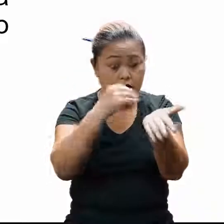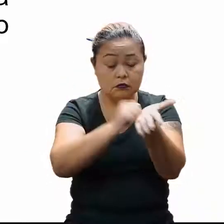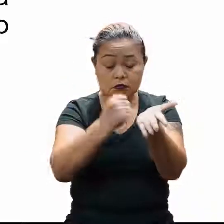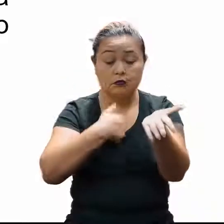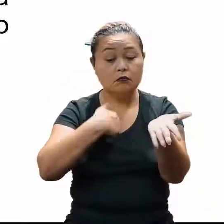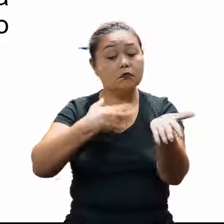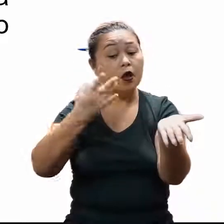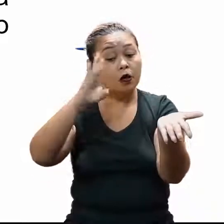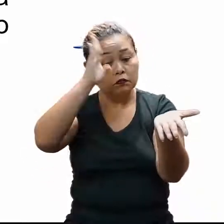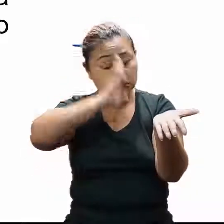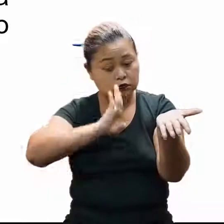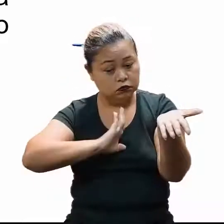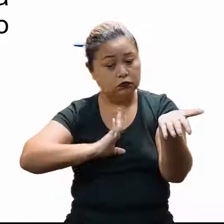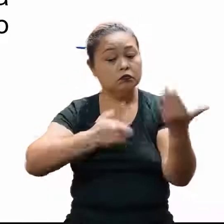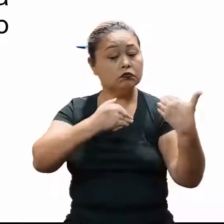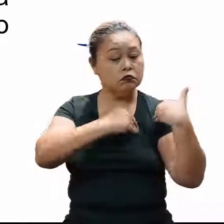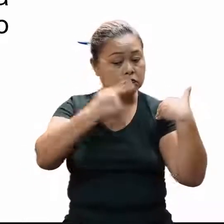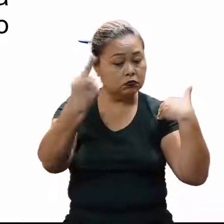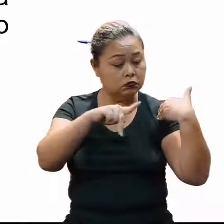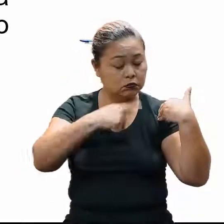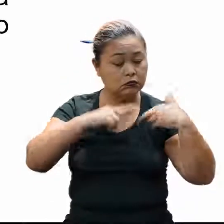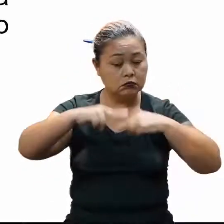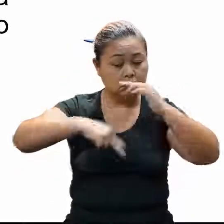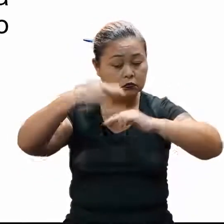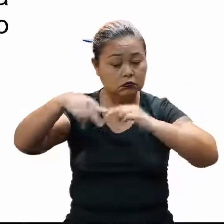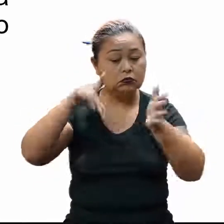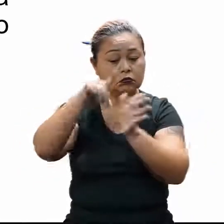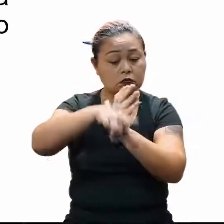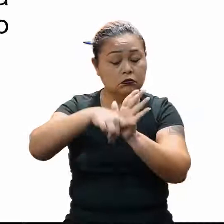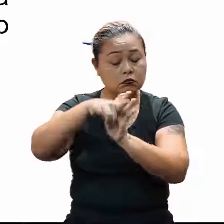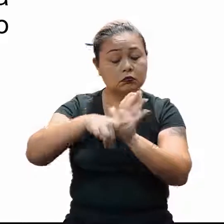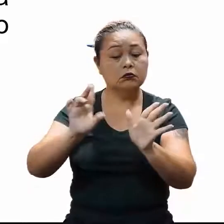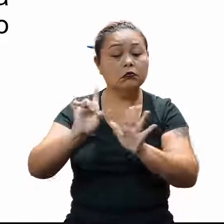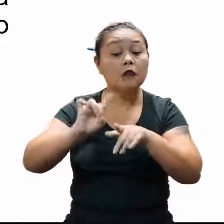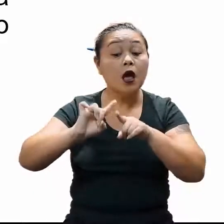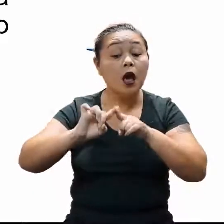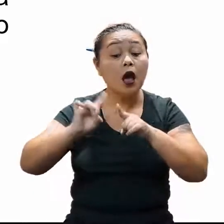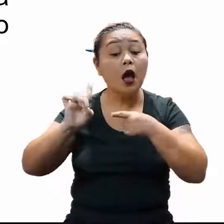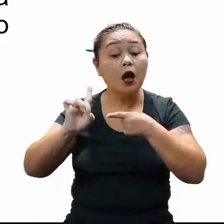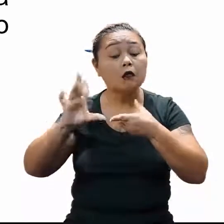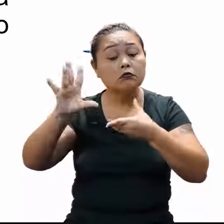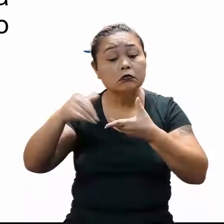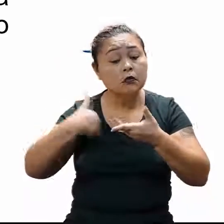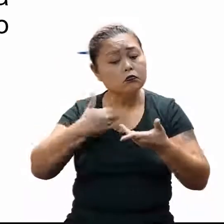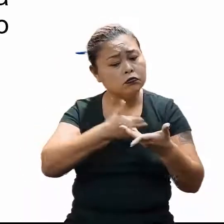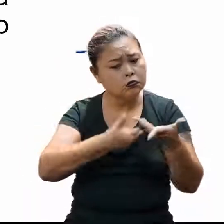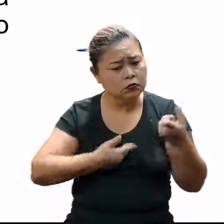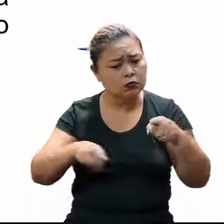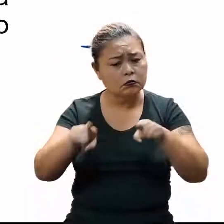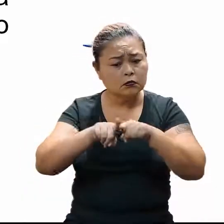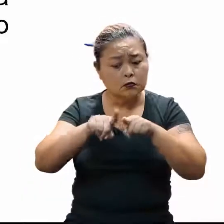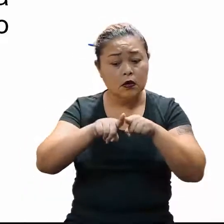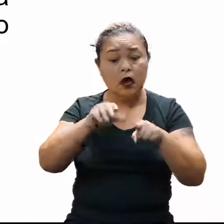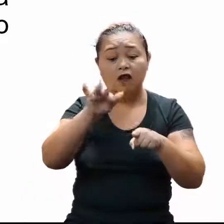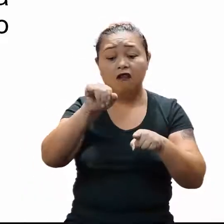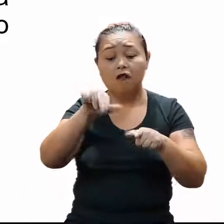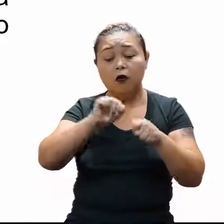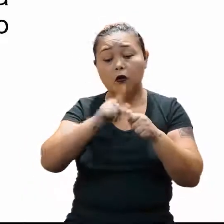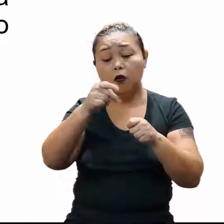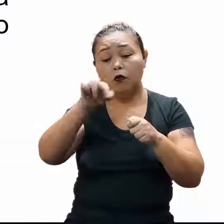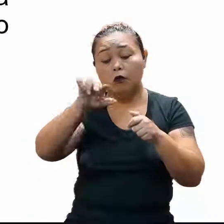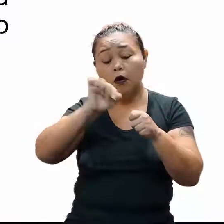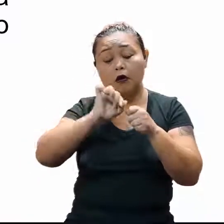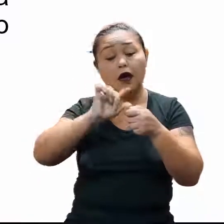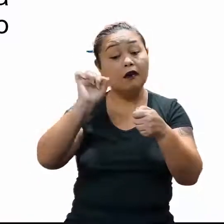fica responsável de construir a estrada de ferro Madeira-Mamoré, ainda levou o governo brasileiro, Afonso Pena, a executar